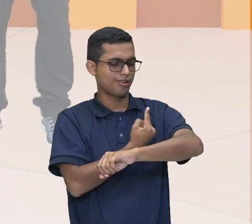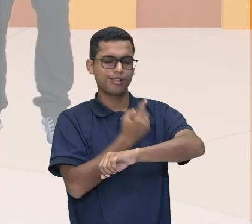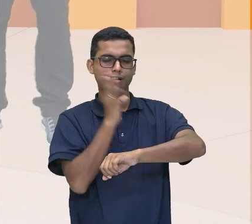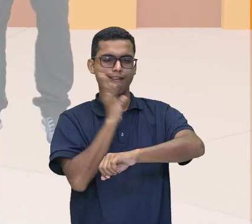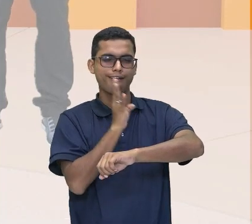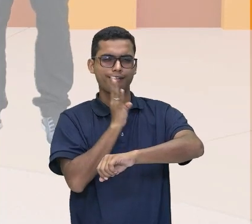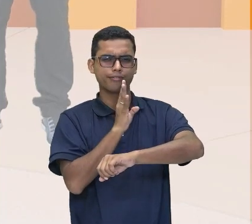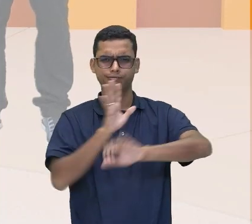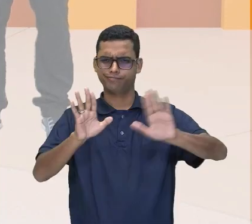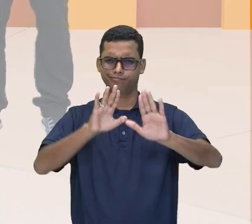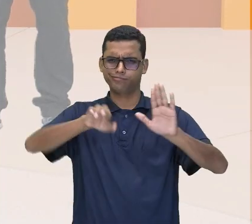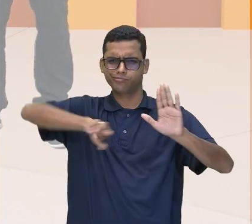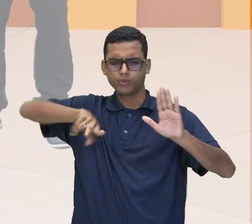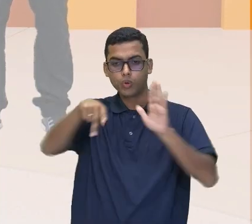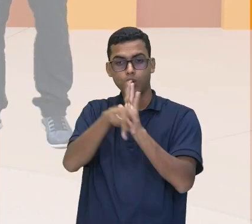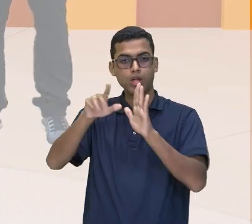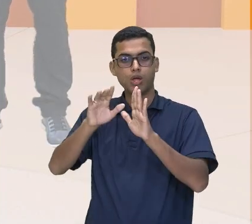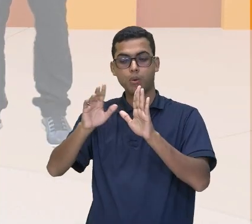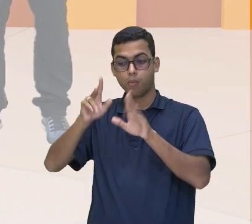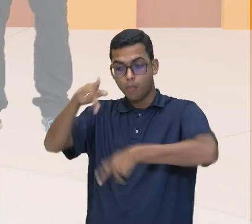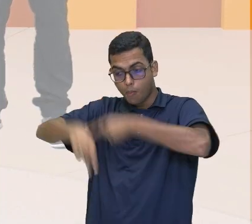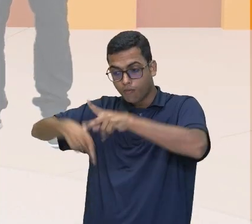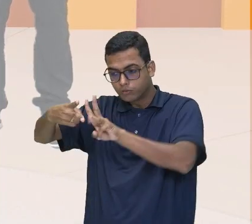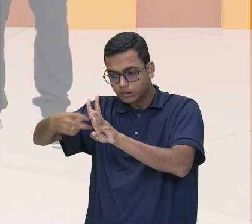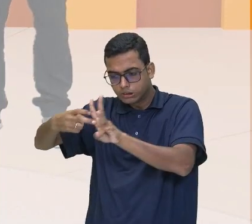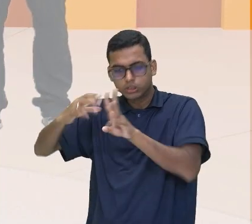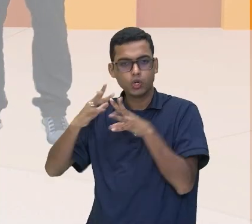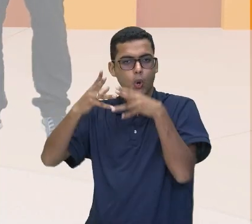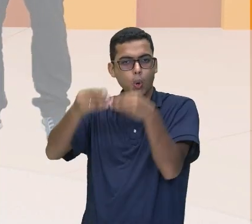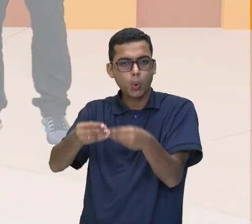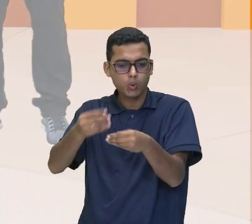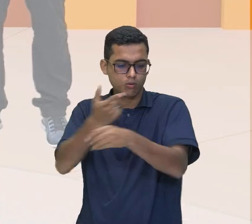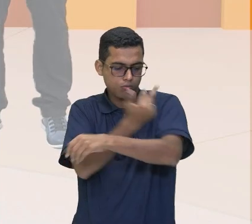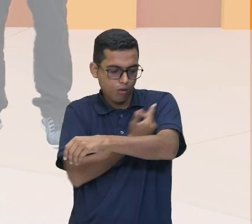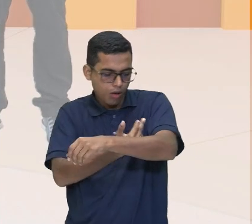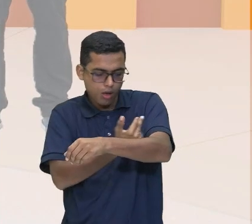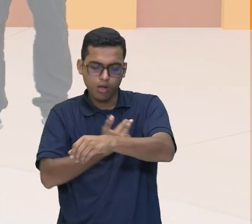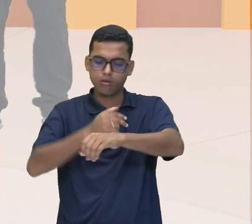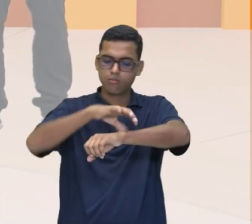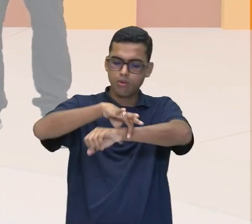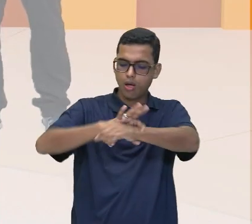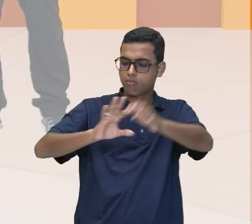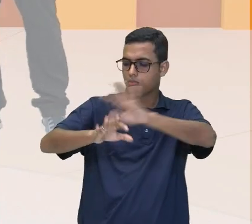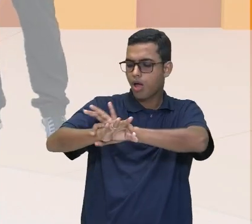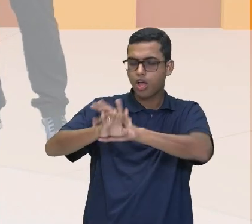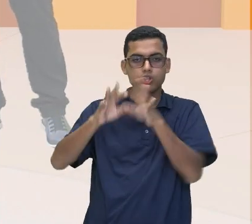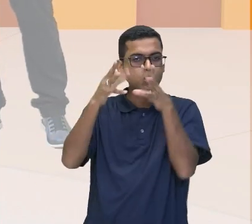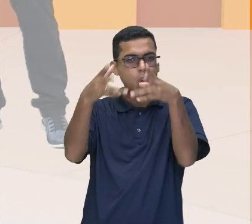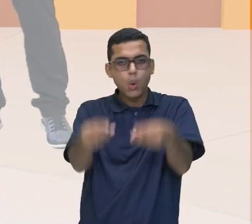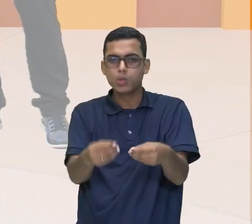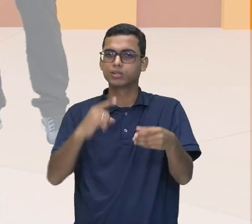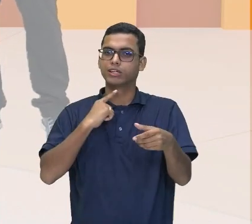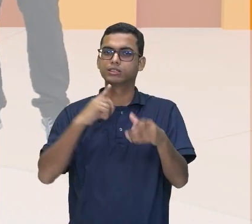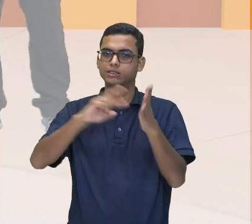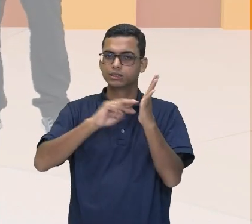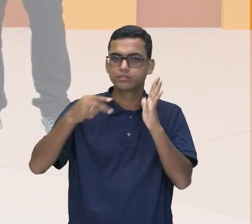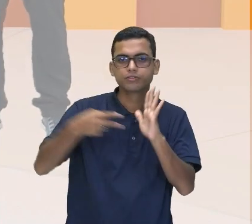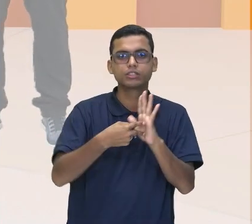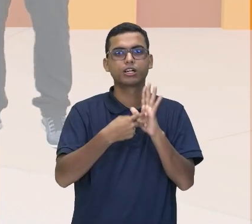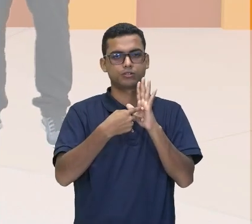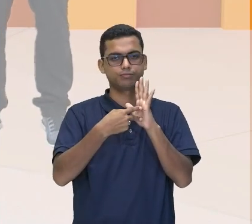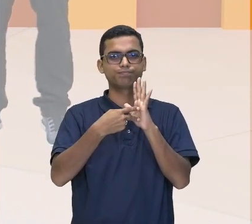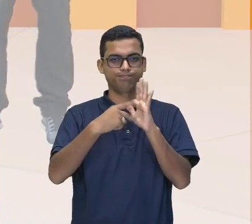uma simbologia, um sentido. É isso que é bonito também. Isso nós vamos ver